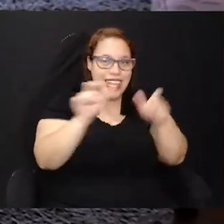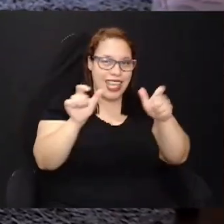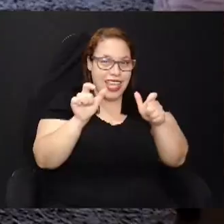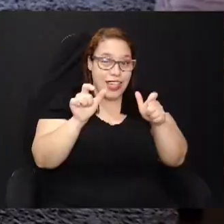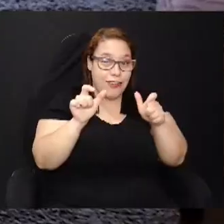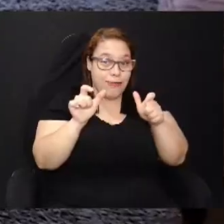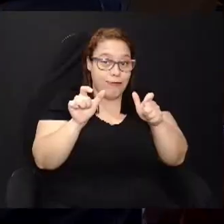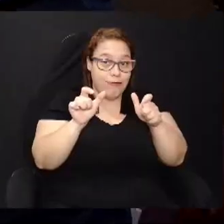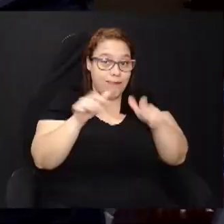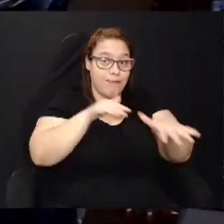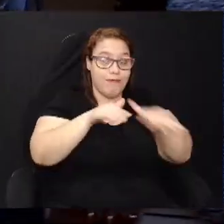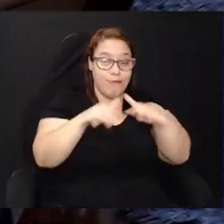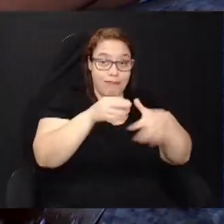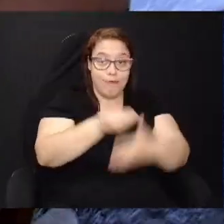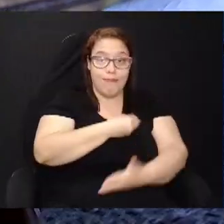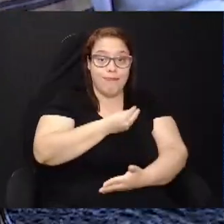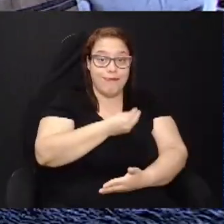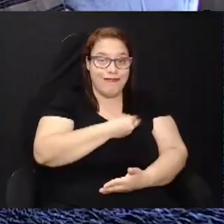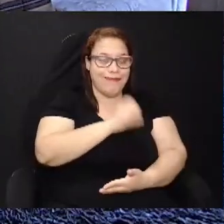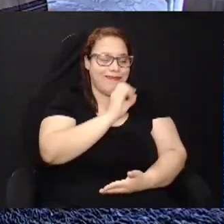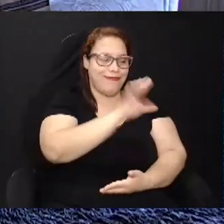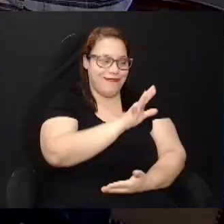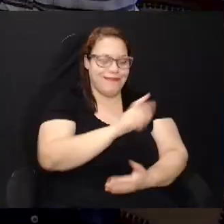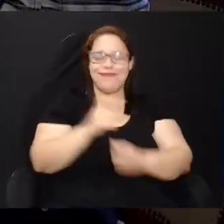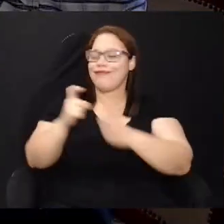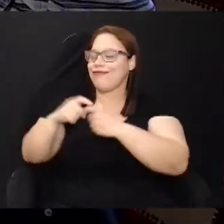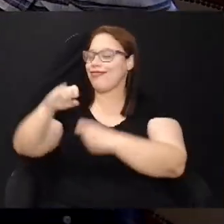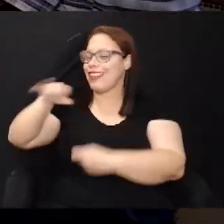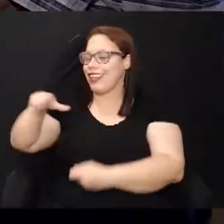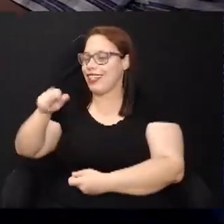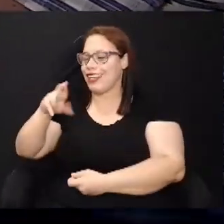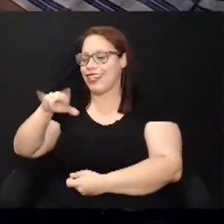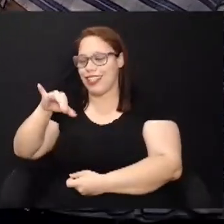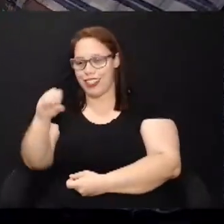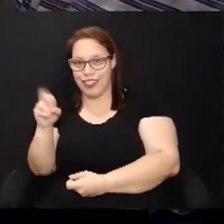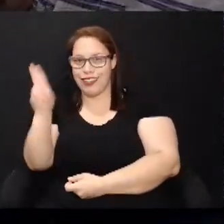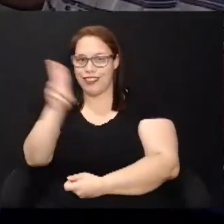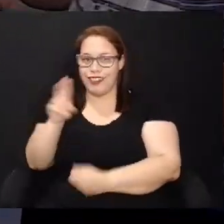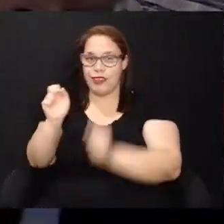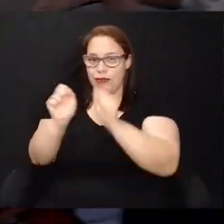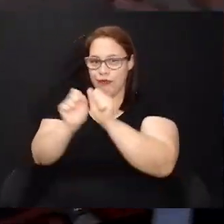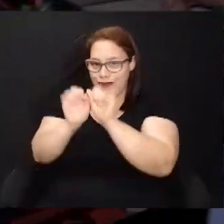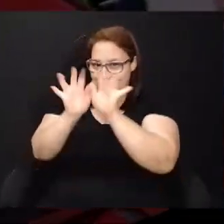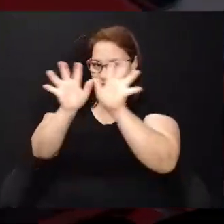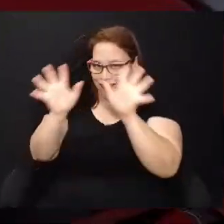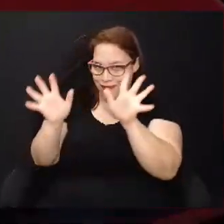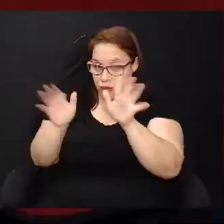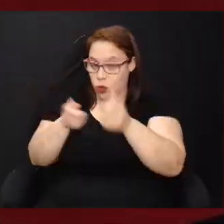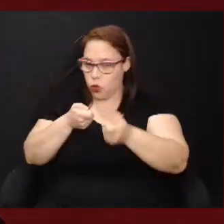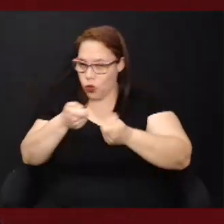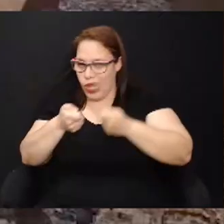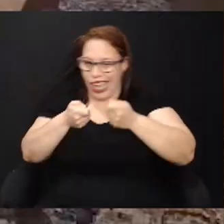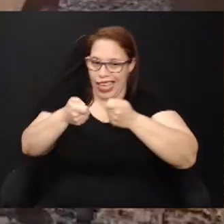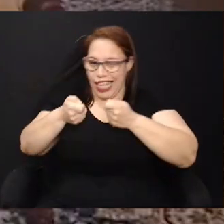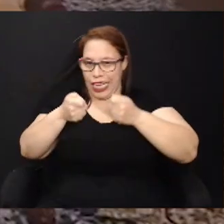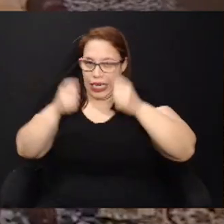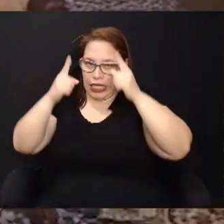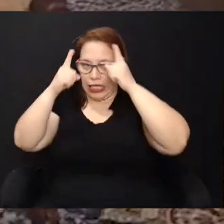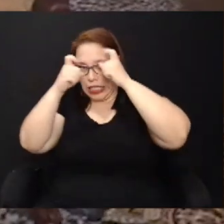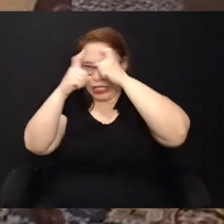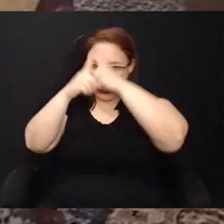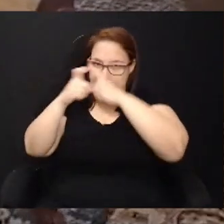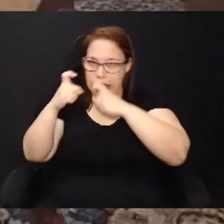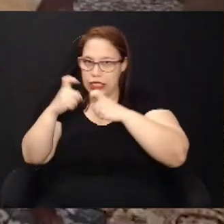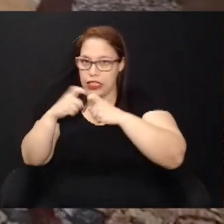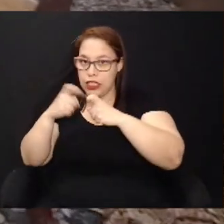da vida só. Dr. Jamiro utiliza a mágica para driblar os desafios da medicina. Porque você